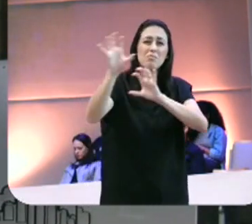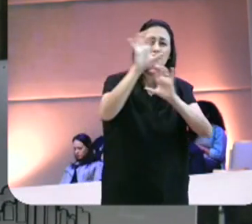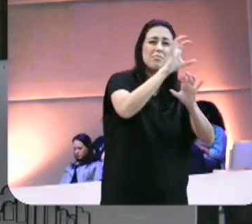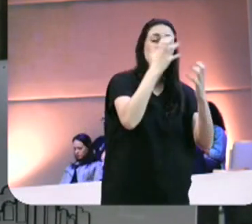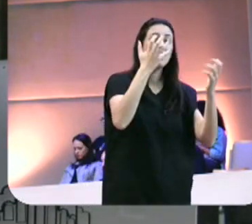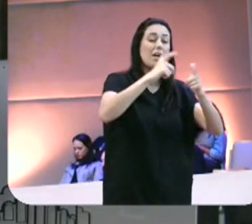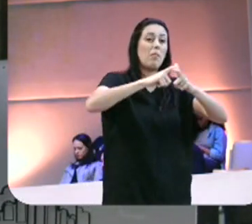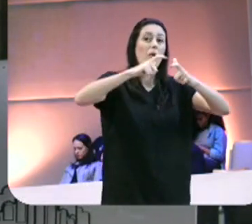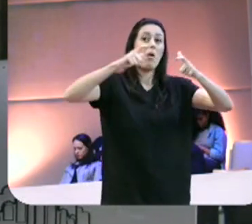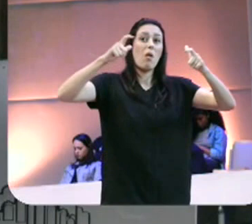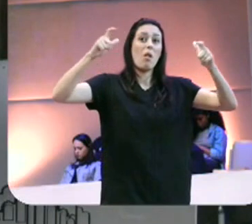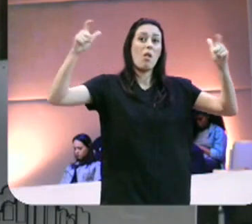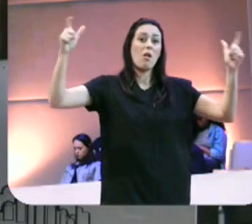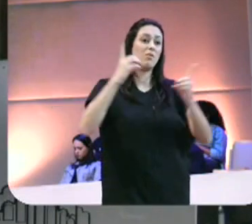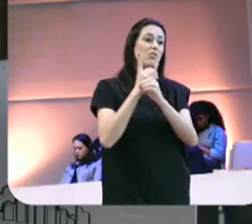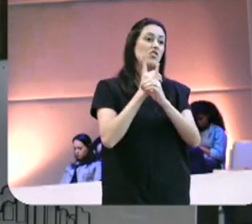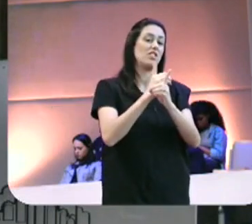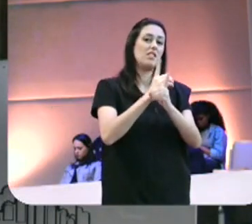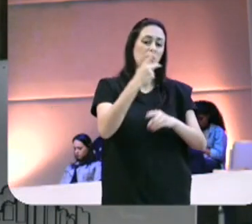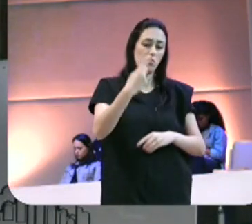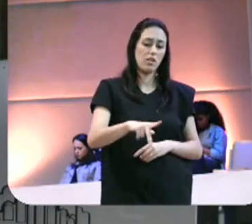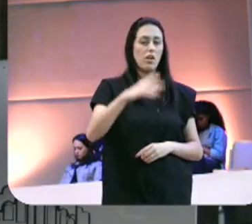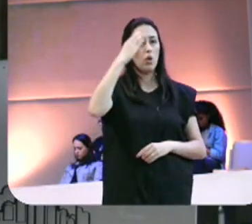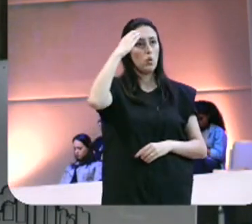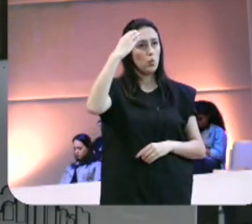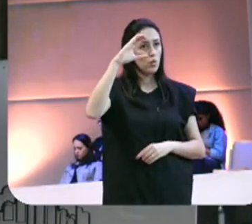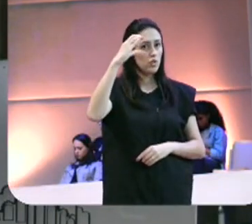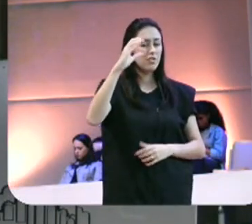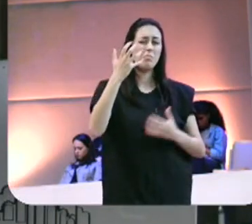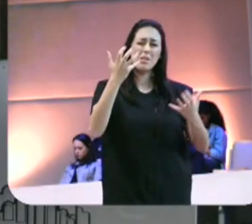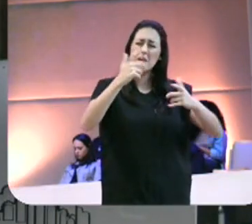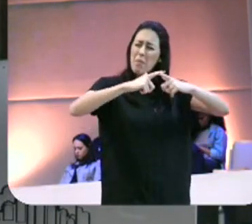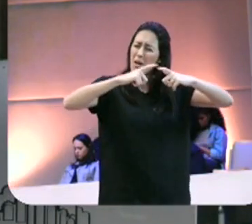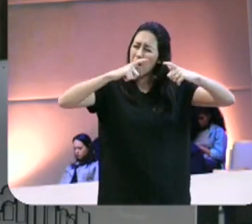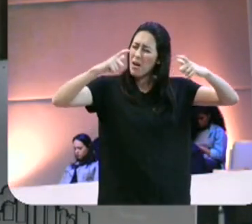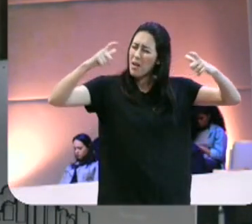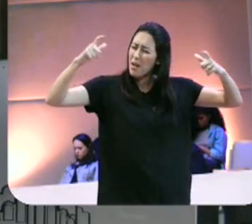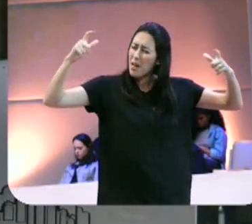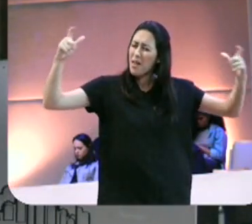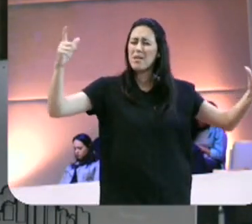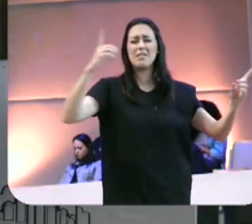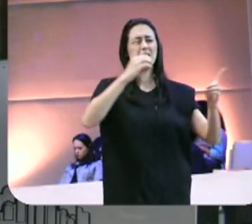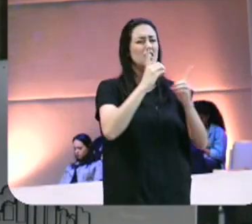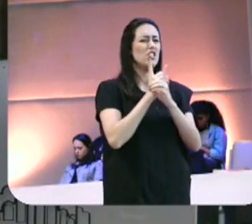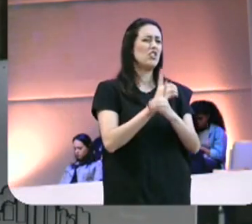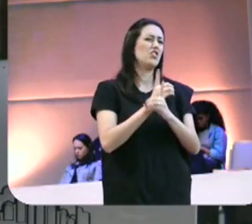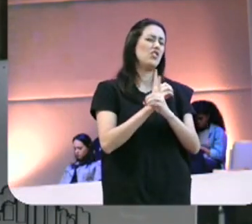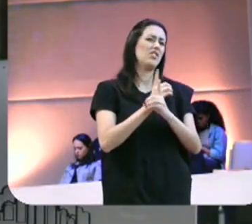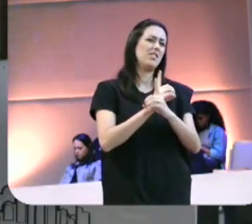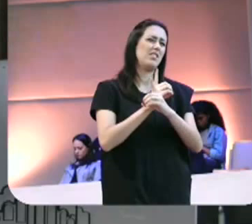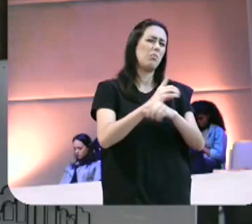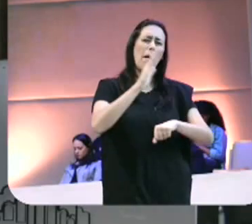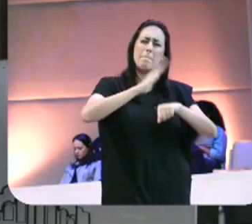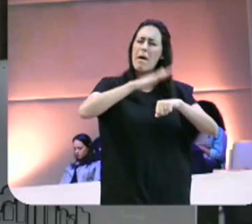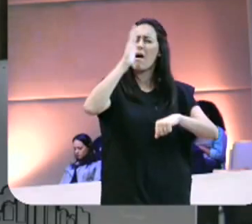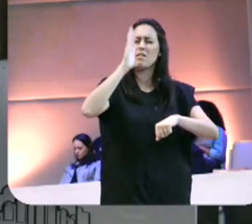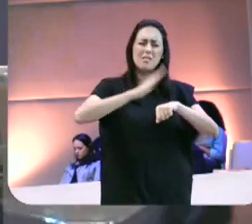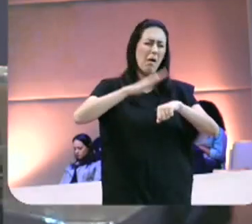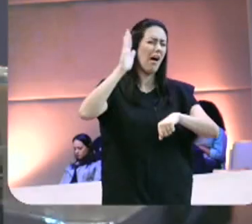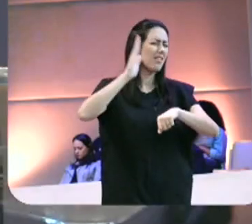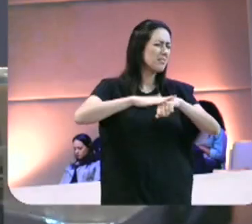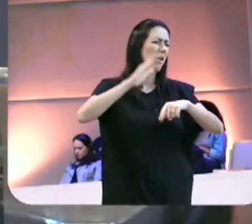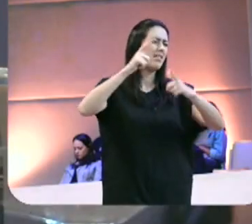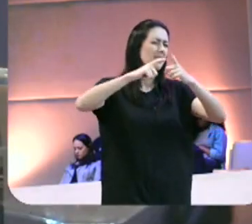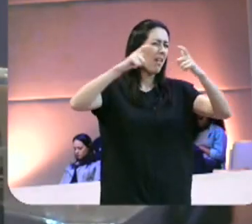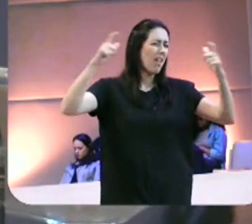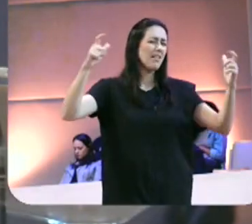de discípulos na cidade de Curitiba e no mundo. Nós queremos ver discípulos sendo multiplicados nessa dinâmica,